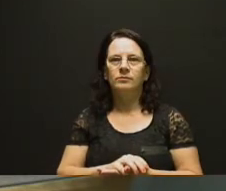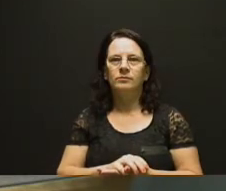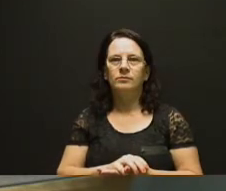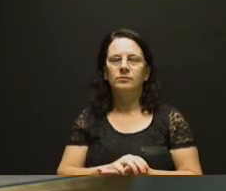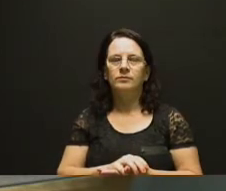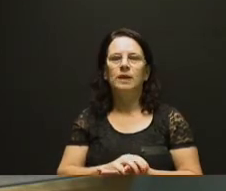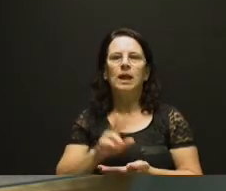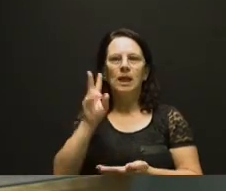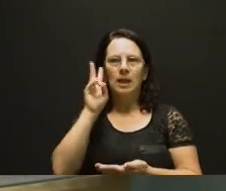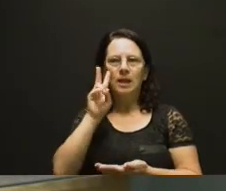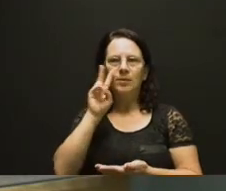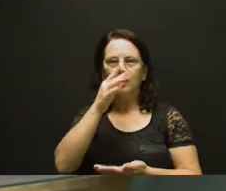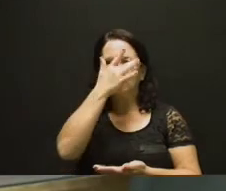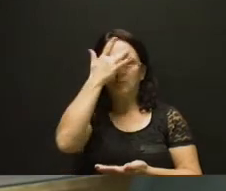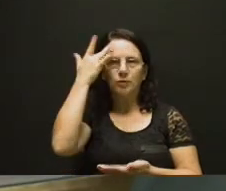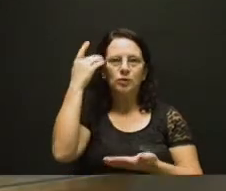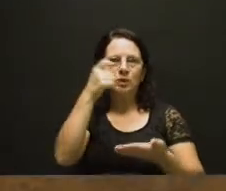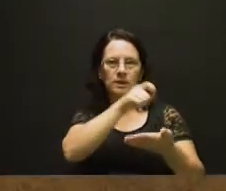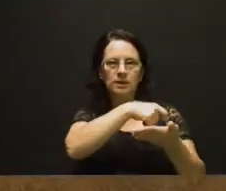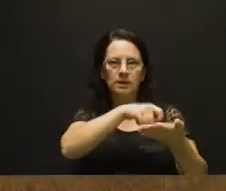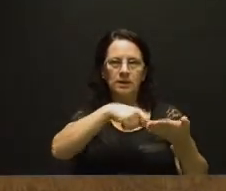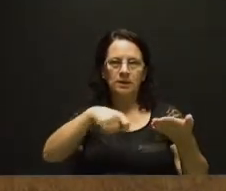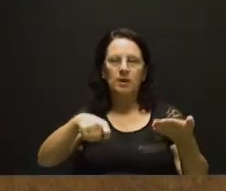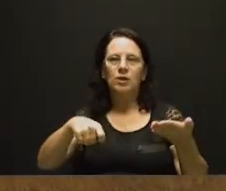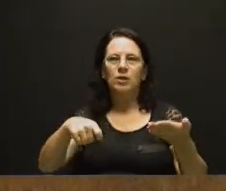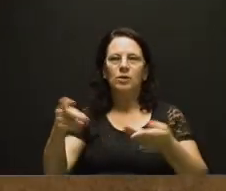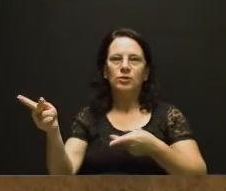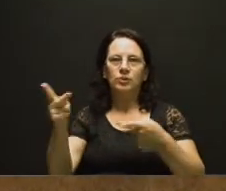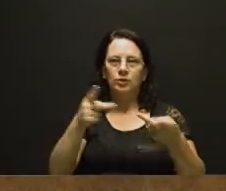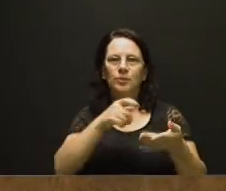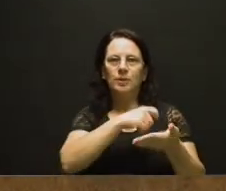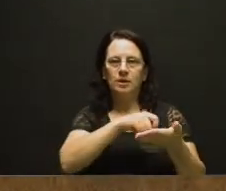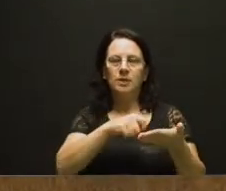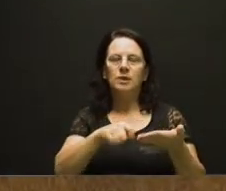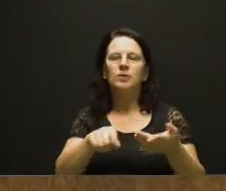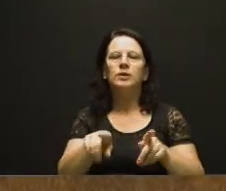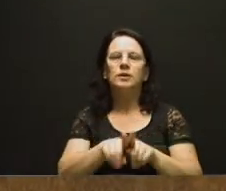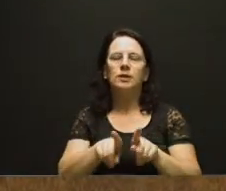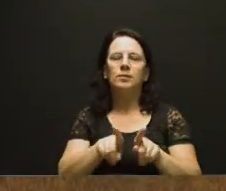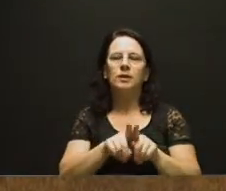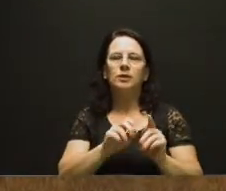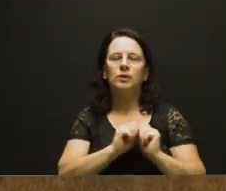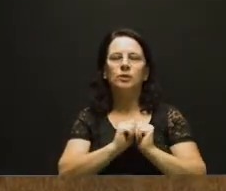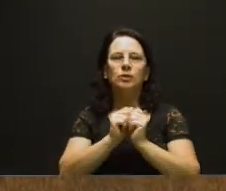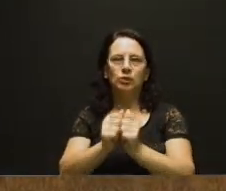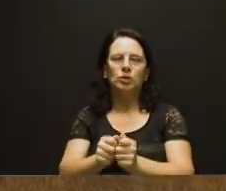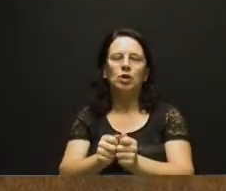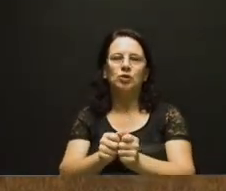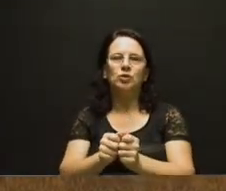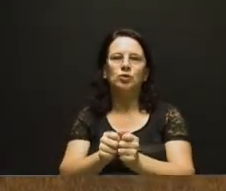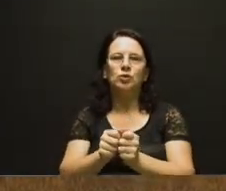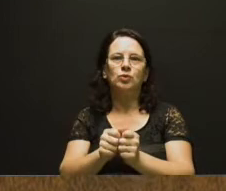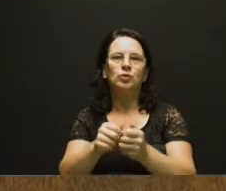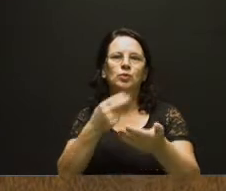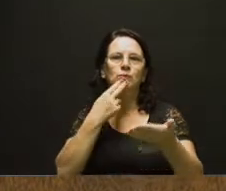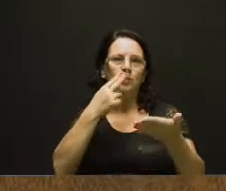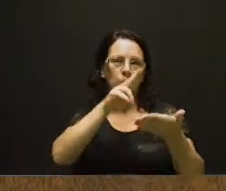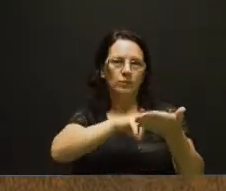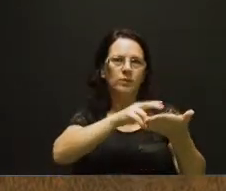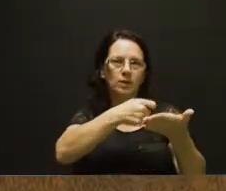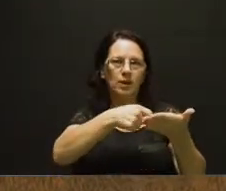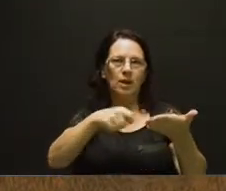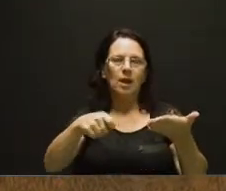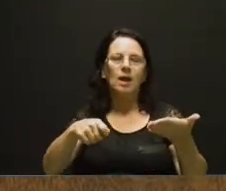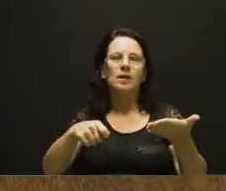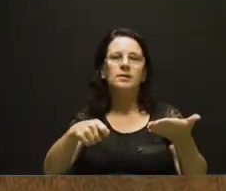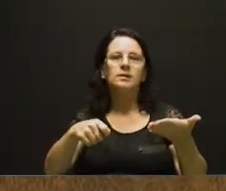lembrando que todos que assinaram a lista de presença automaticamente estará junto com esta carta ou seja também